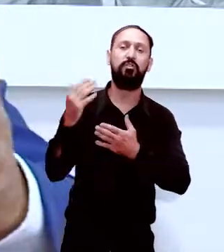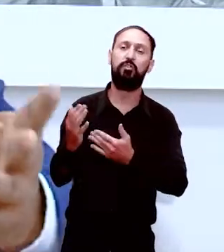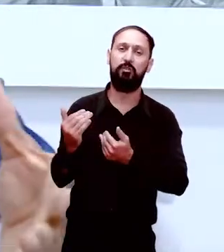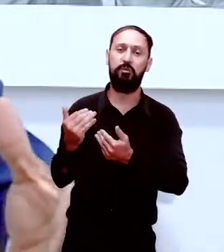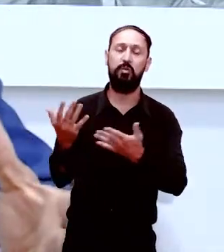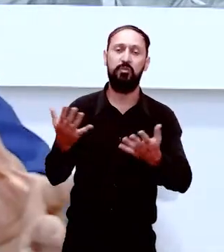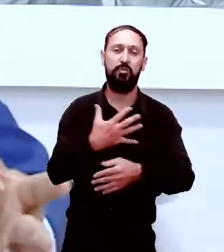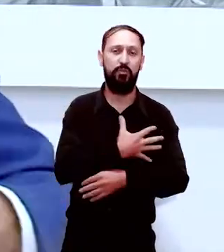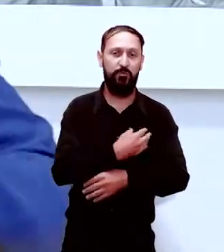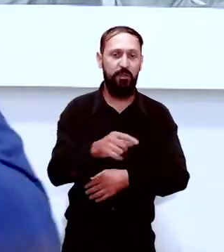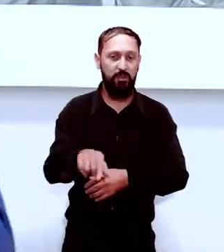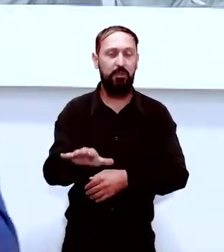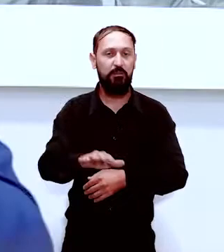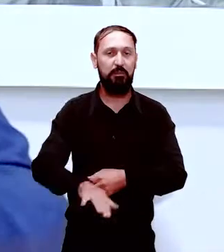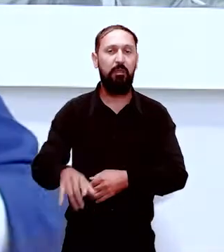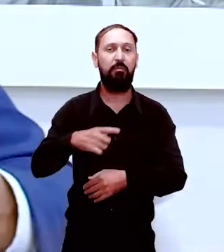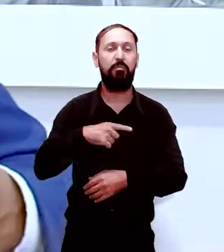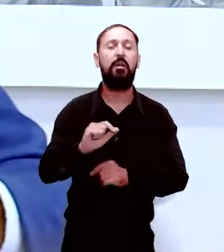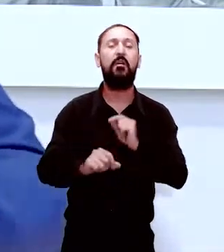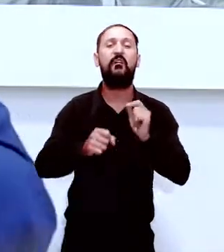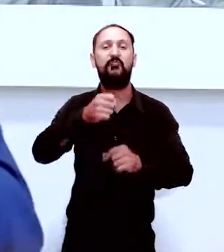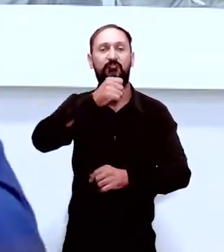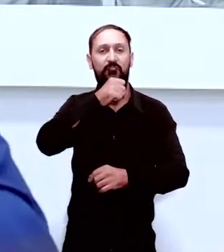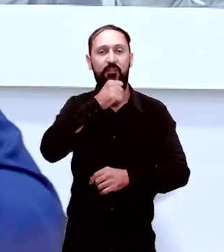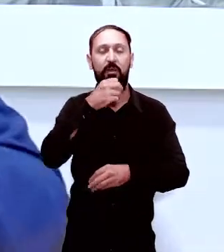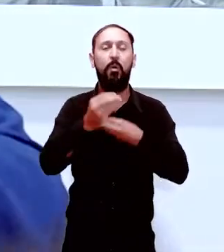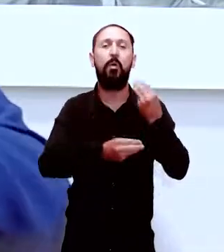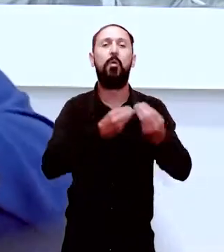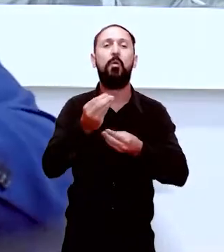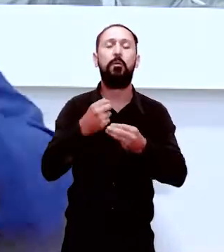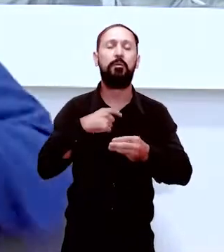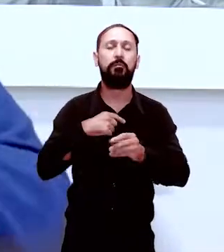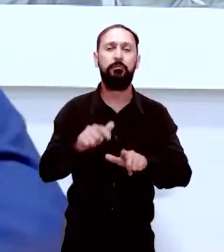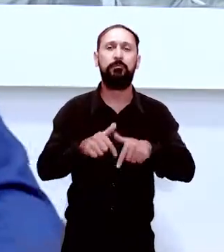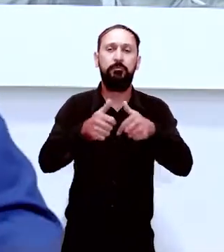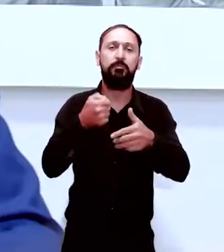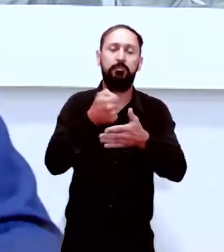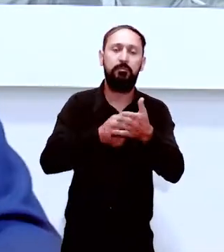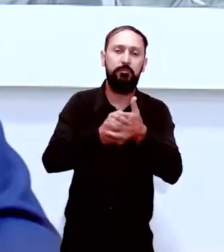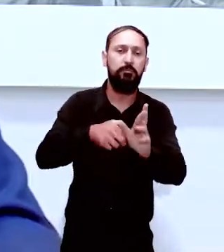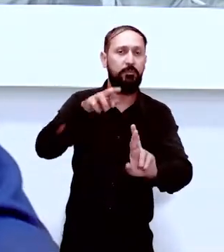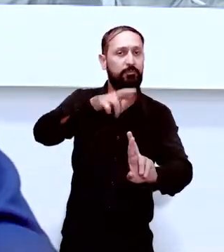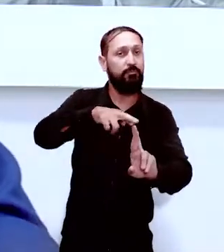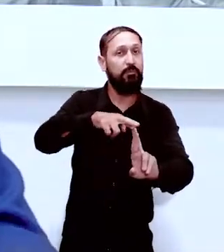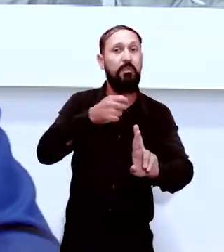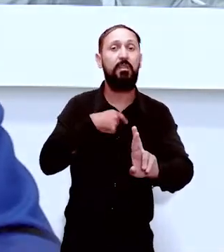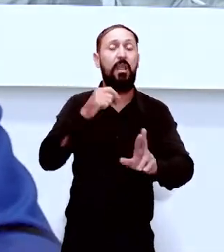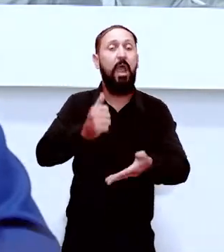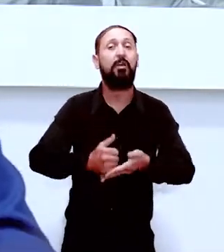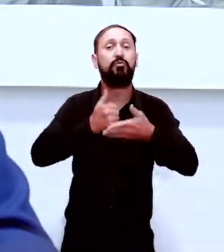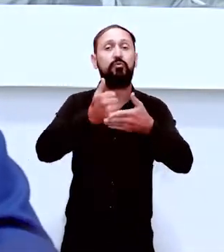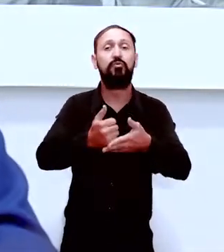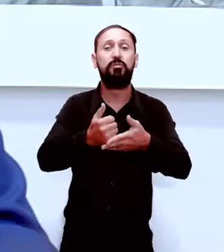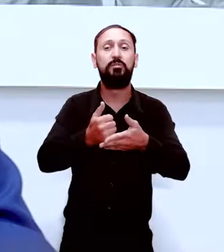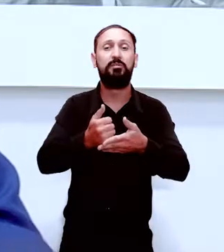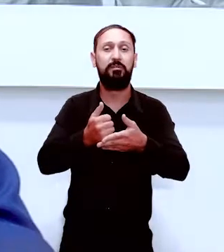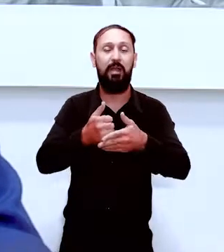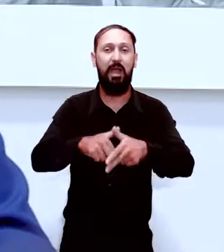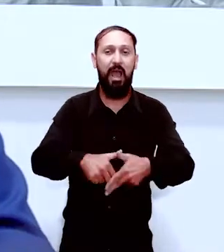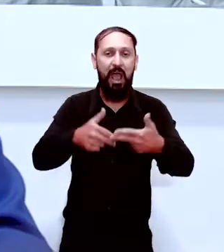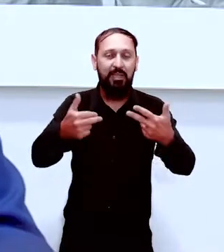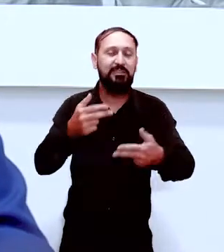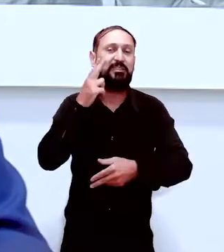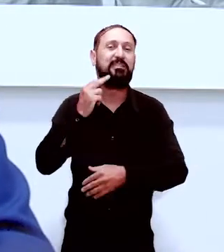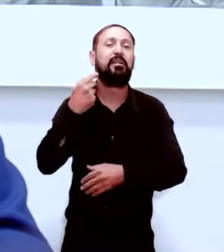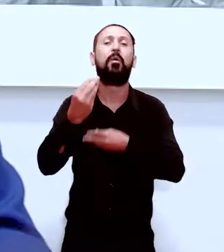referências quando a gente era mais jovem, né? Agora nossos filhos têm, você que já é avó, mas a gente passa muito tempo da nossa vida sem ter referências positivas ligadas à